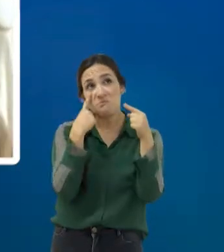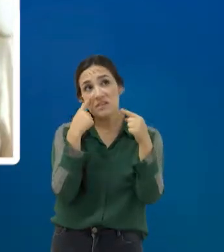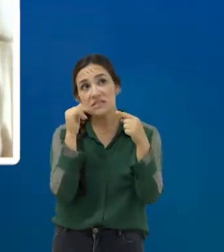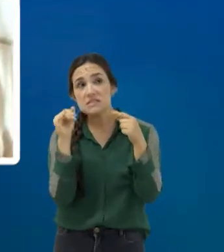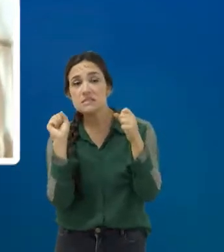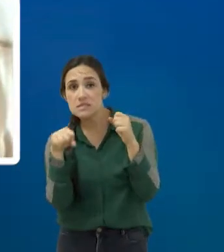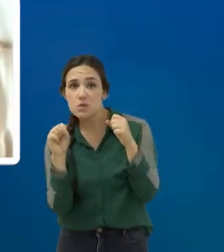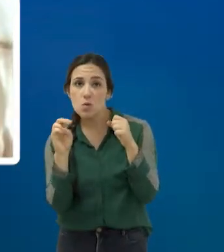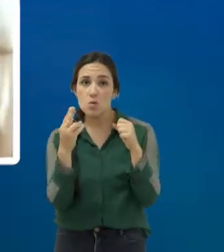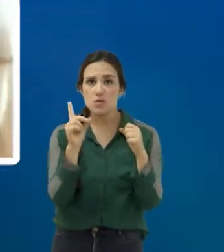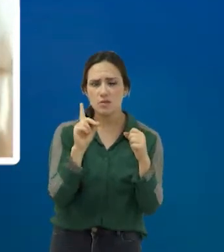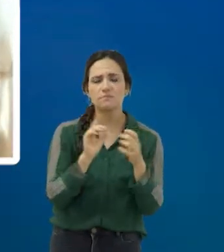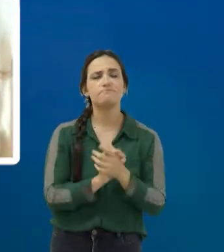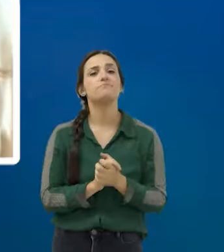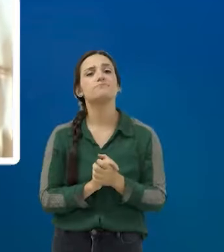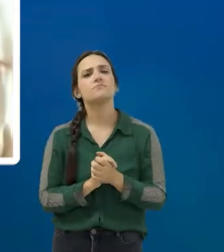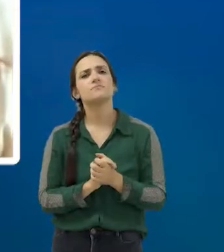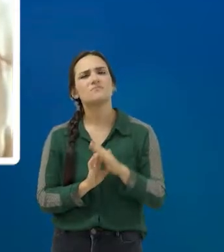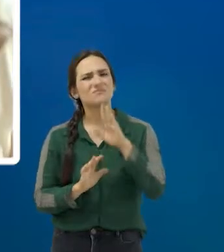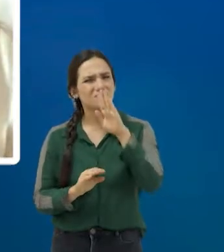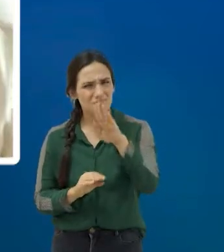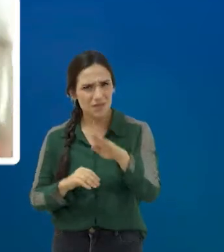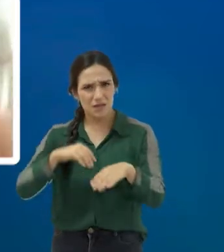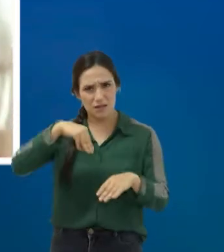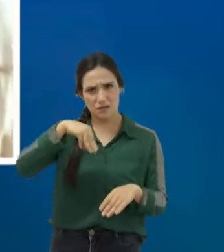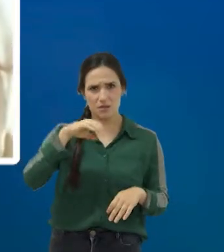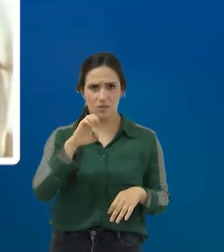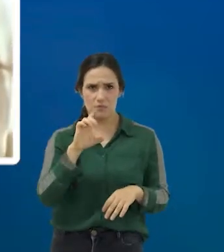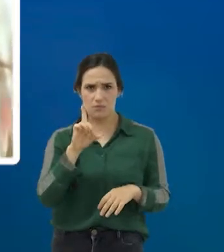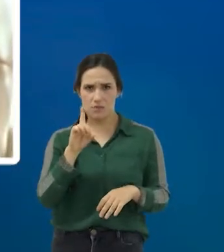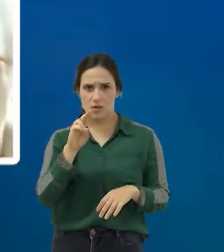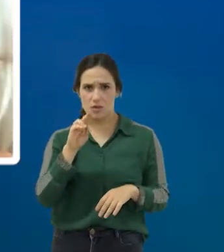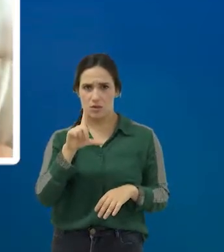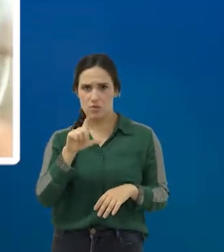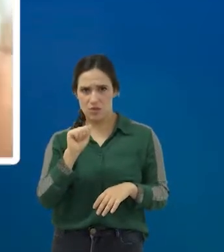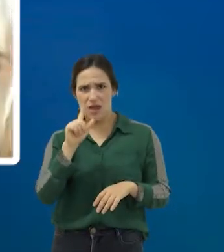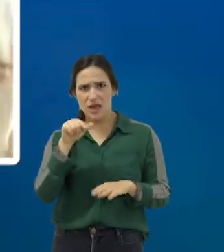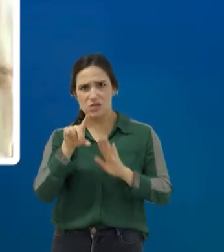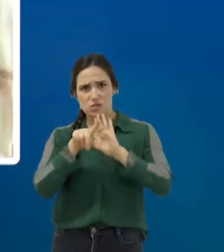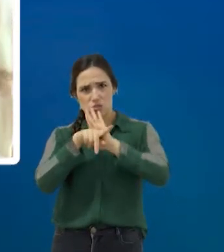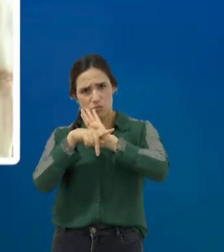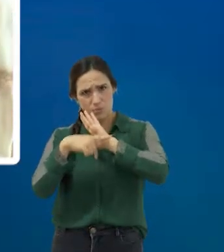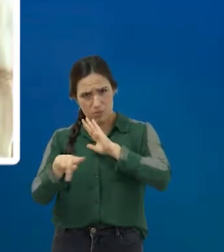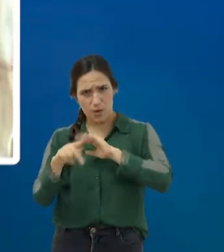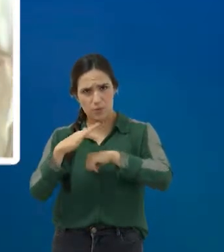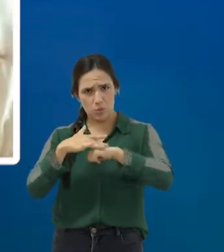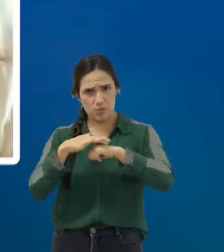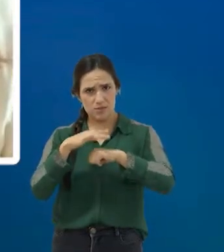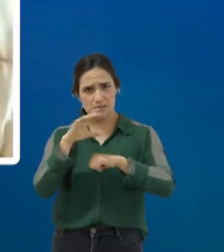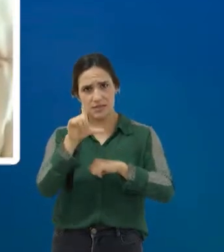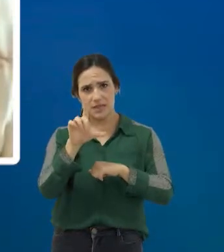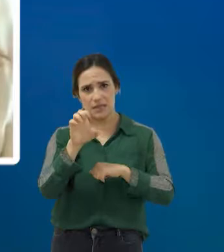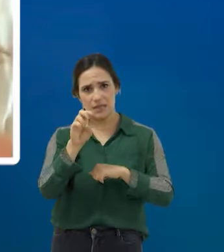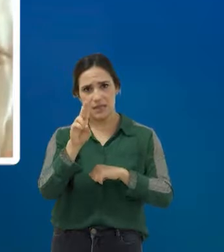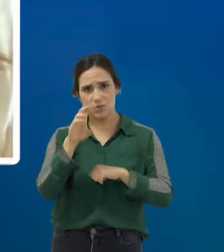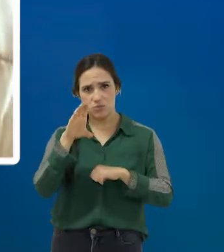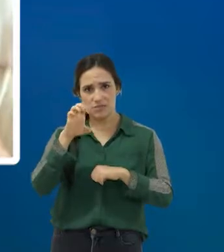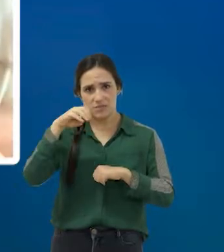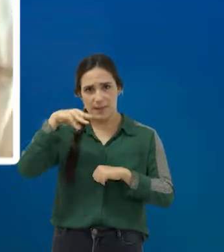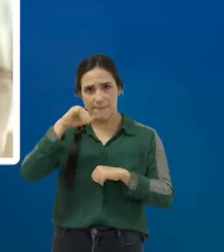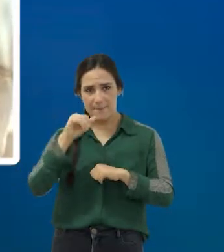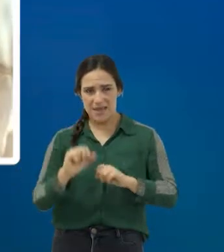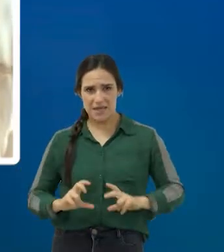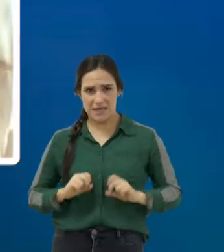Esse transplante, na verdade, de medula óssea, não é só para leucemia, né? São mais de 80 doenças que pode estar ajudando a